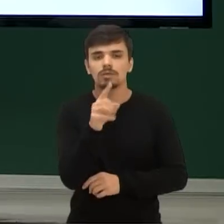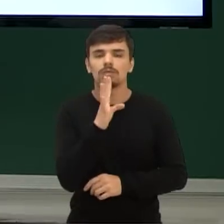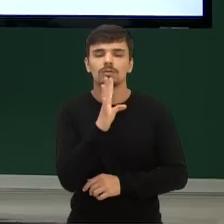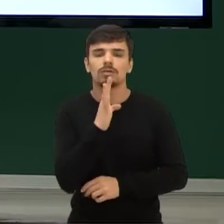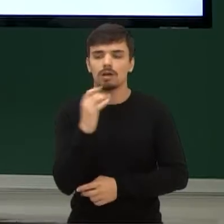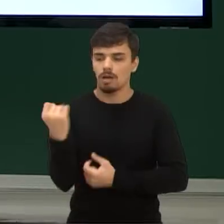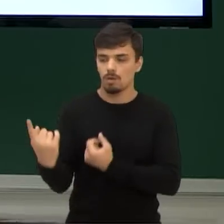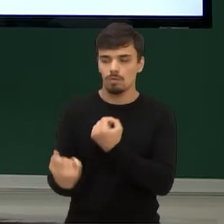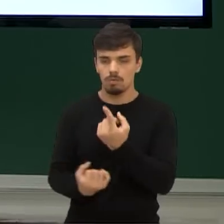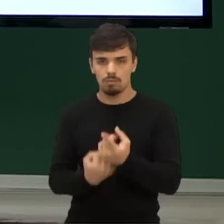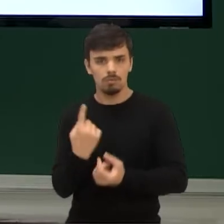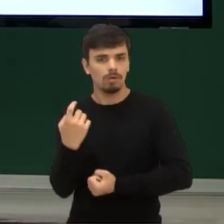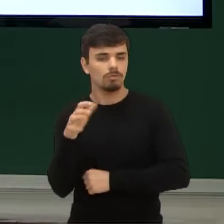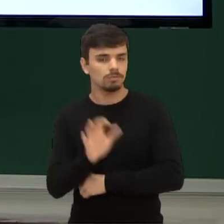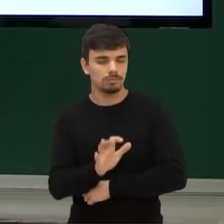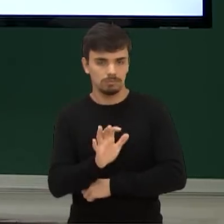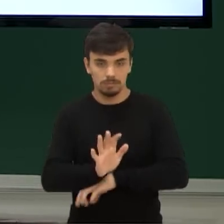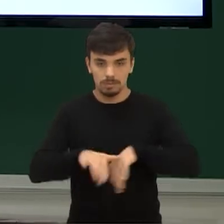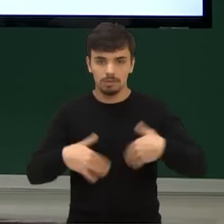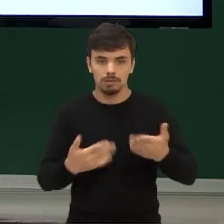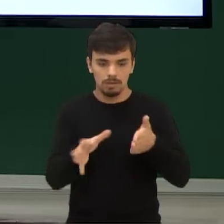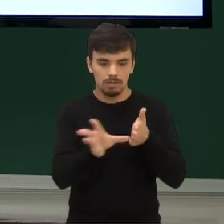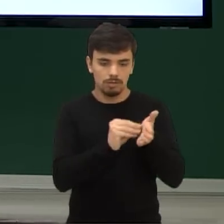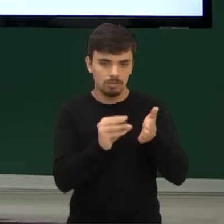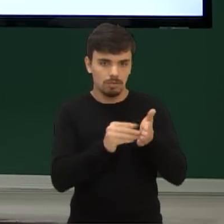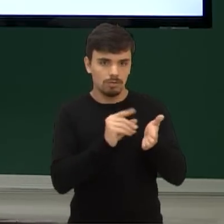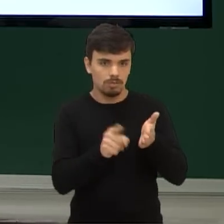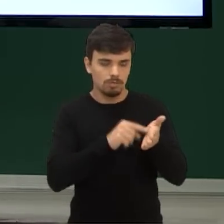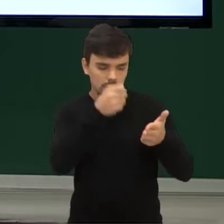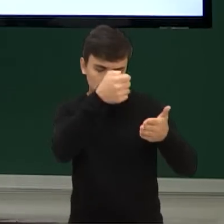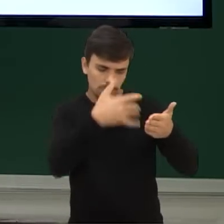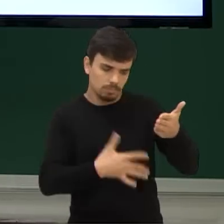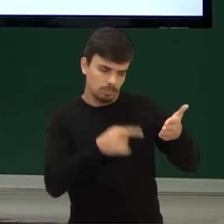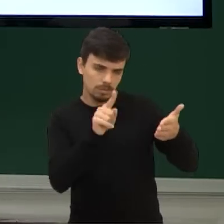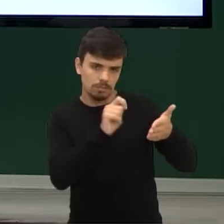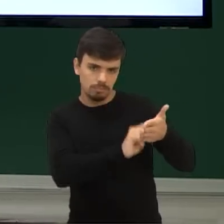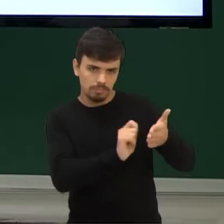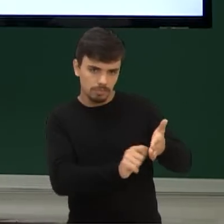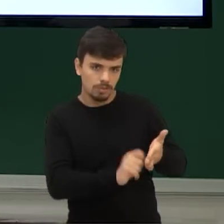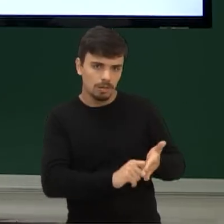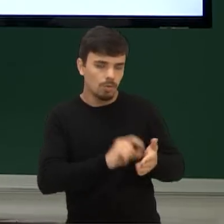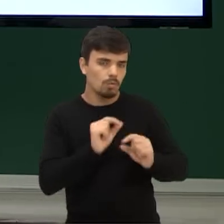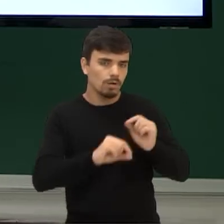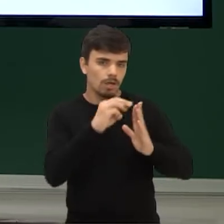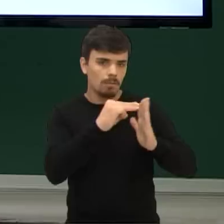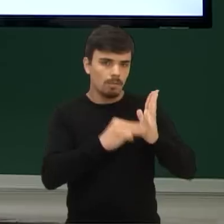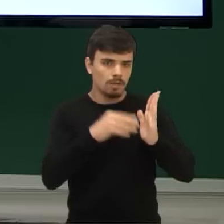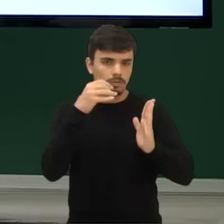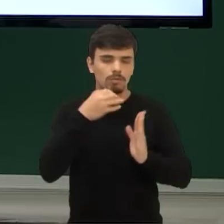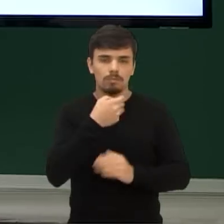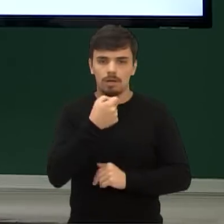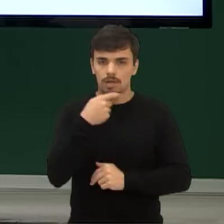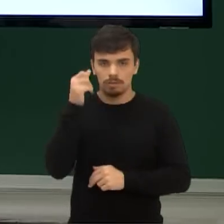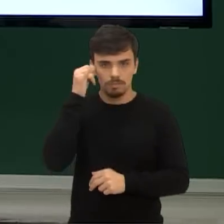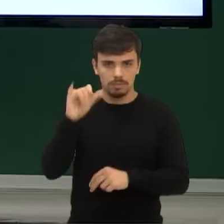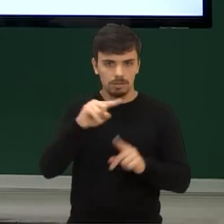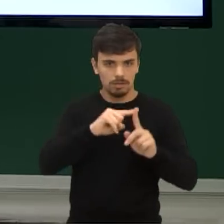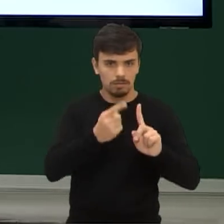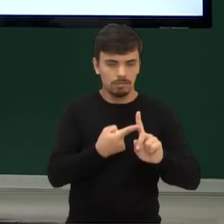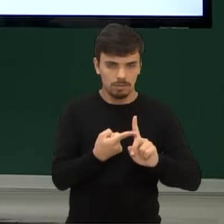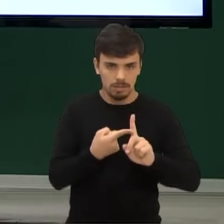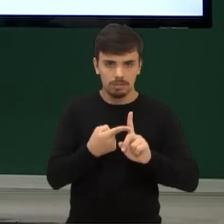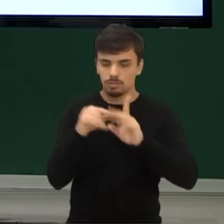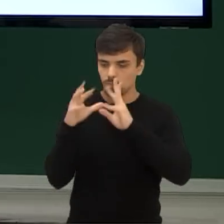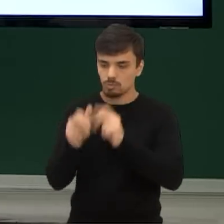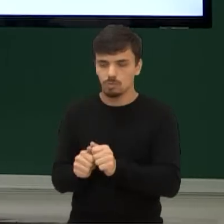falar de alguns deles, não ouviu? Então anota aí, explica, né, o que são métodos anticoncepcionais, qual que é a finalidade